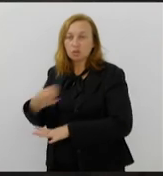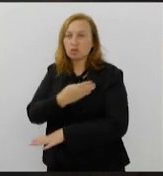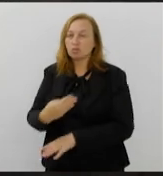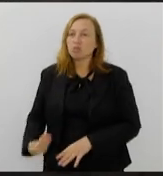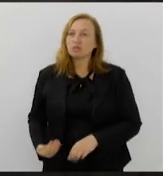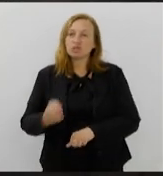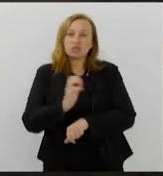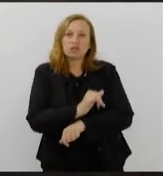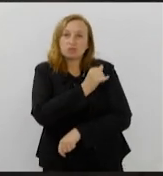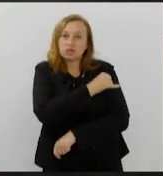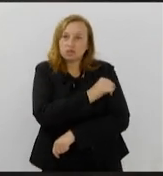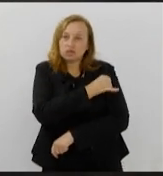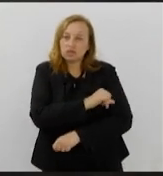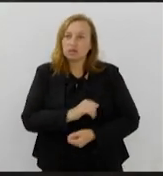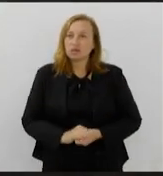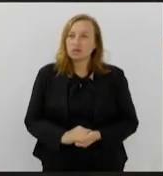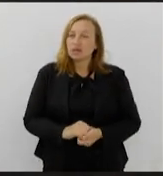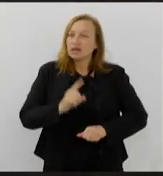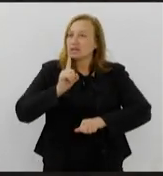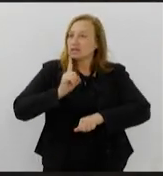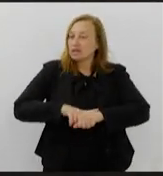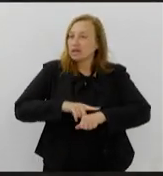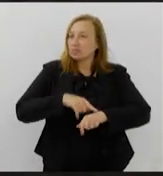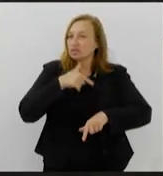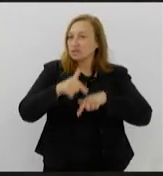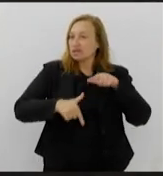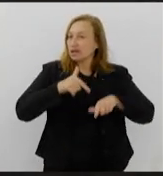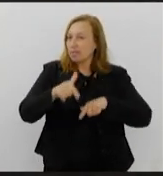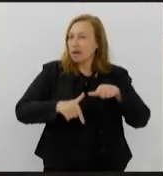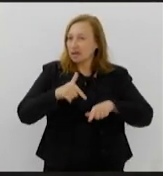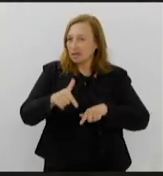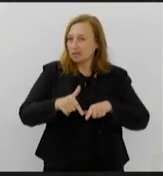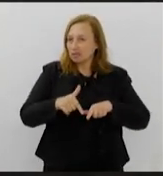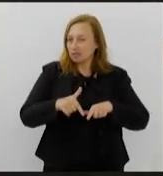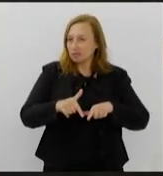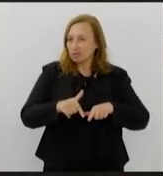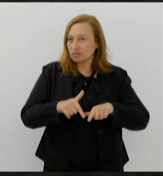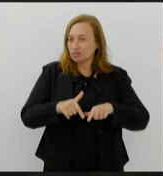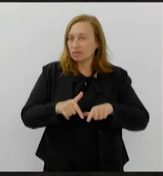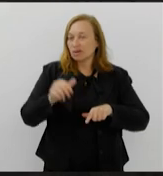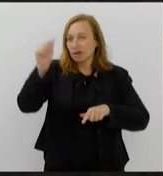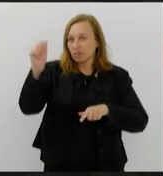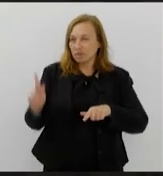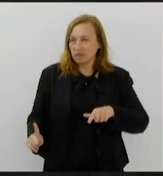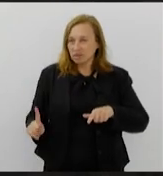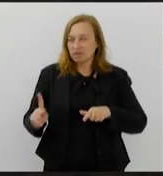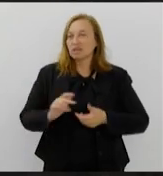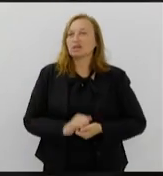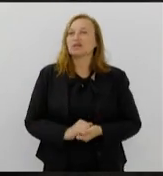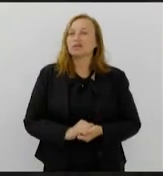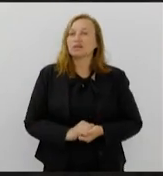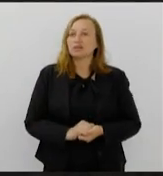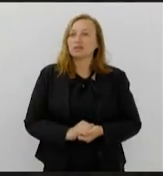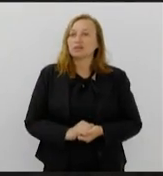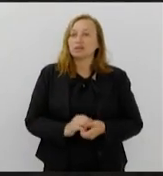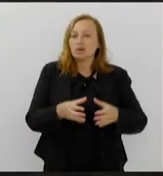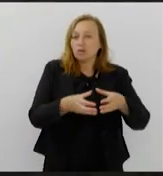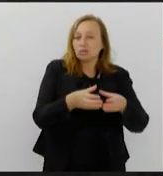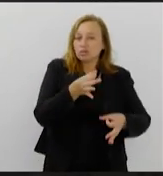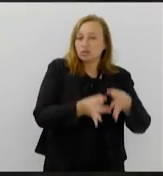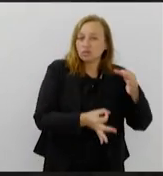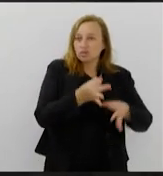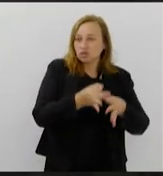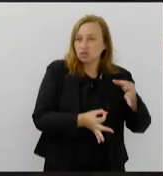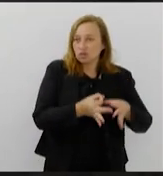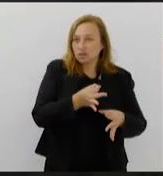do Estado do Rio de Janeiro como tempo de serviço efetivo para fins de aposentadoria. Pareceres das comissões Constituição e